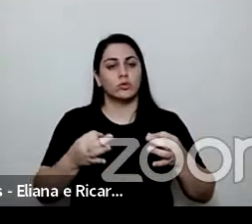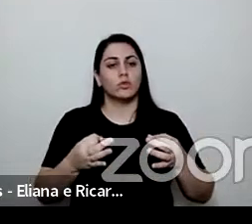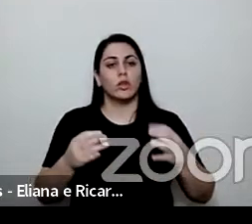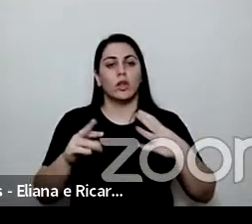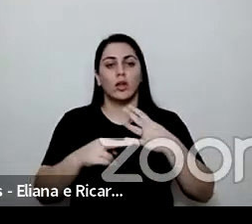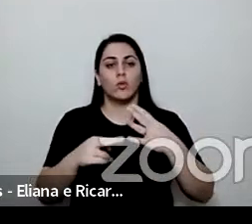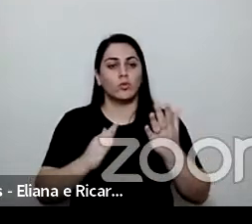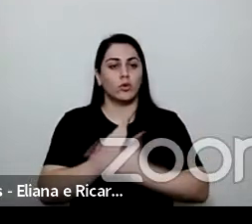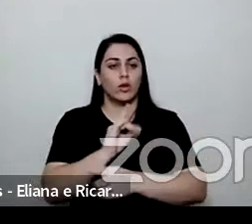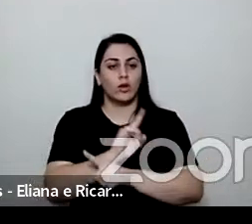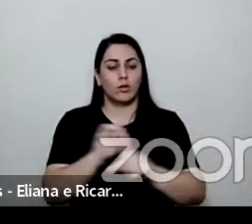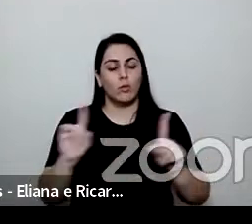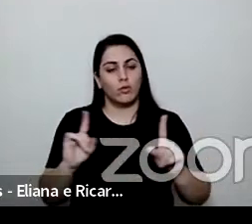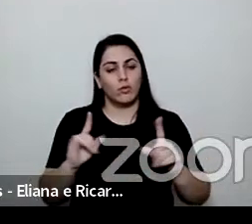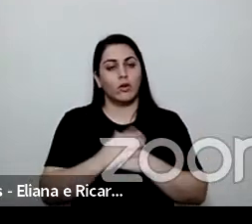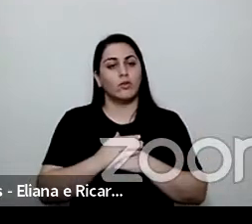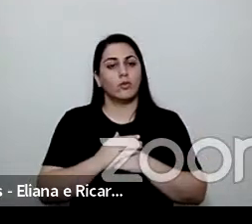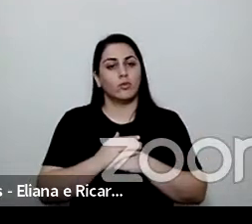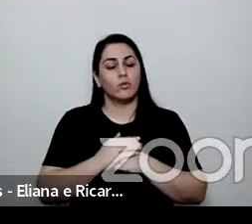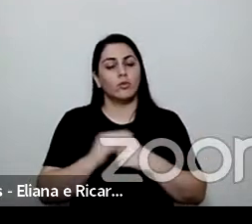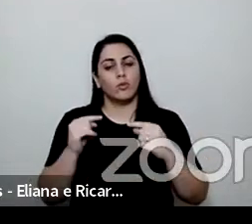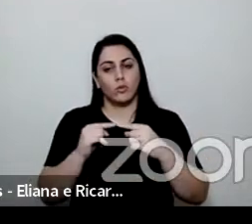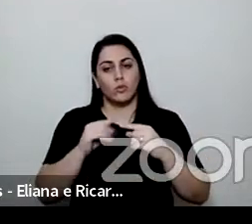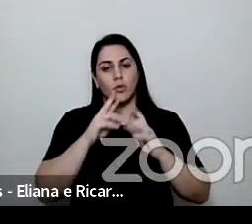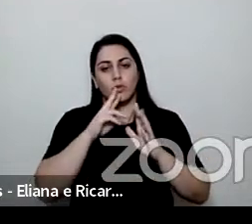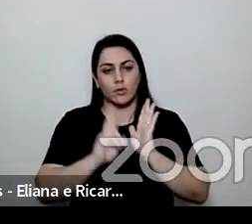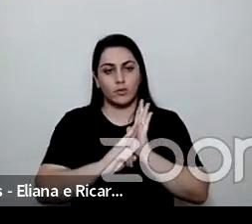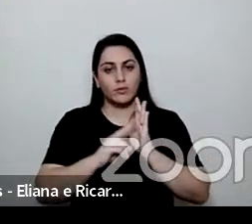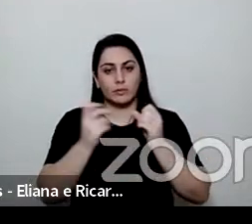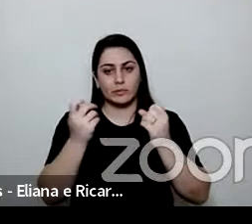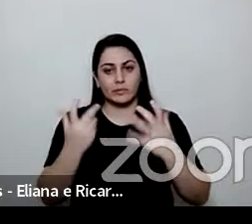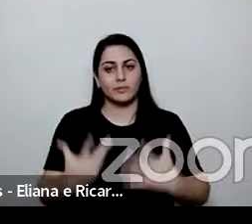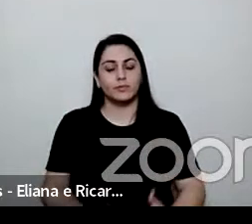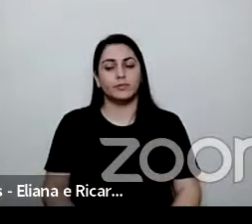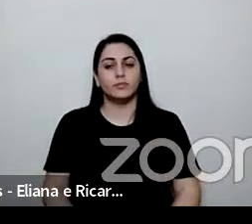nos termos do voto do relator